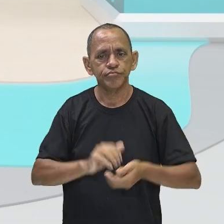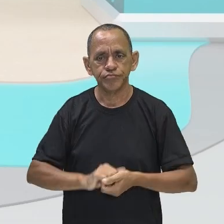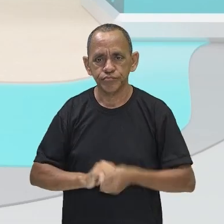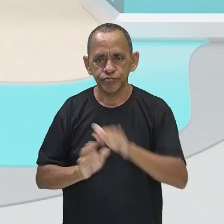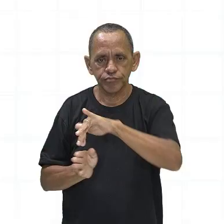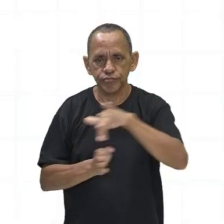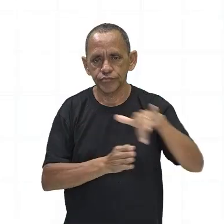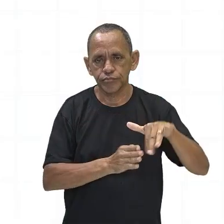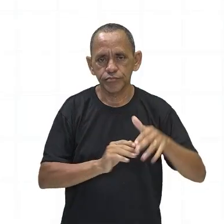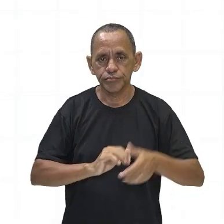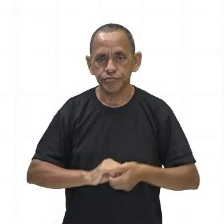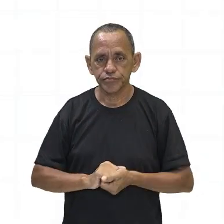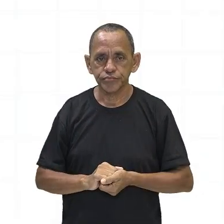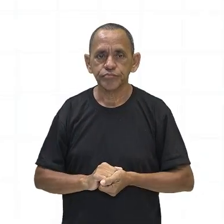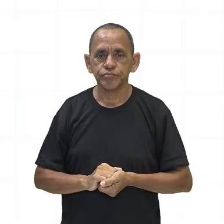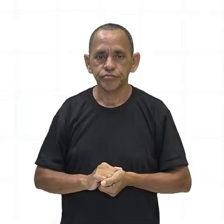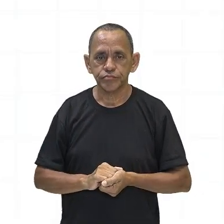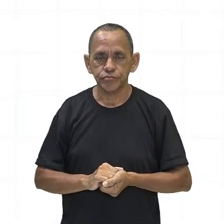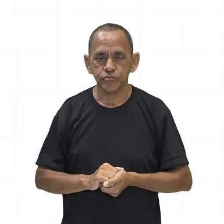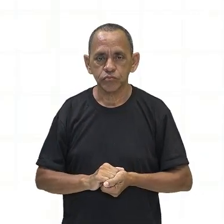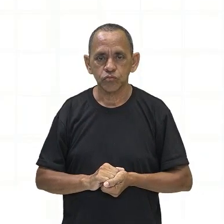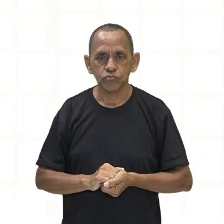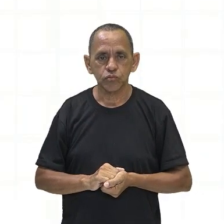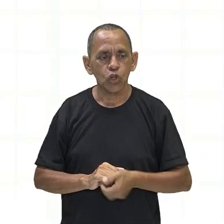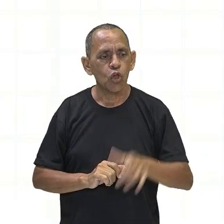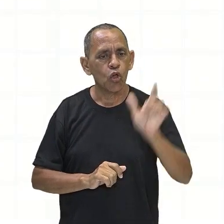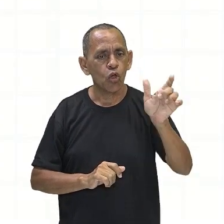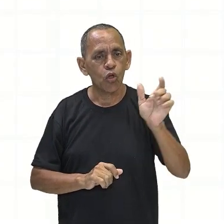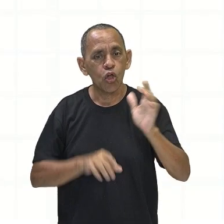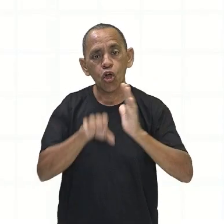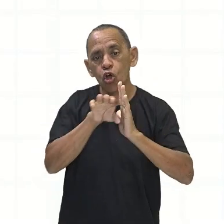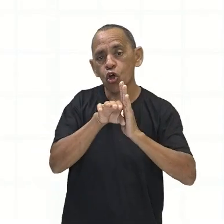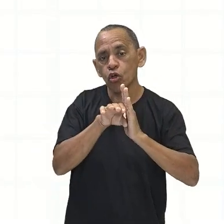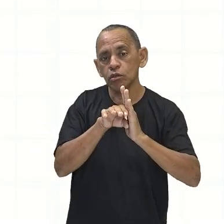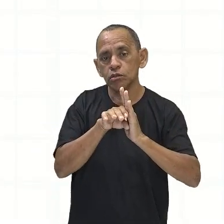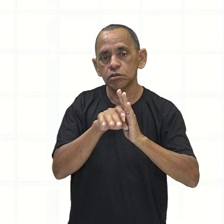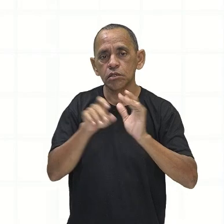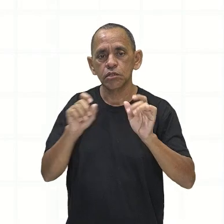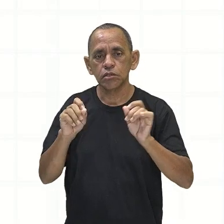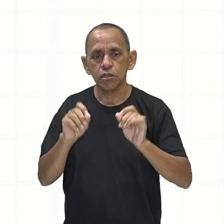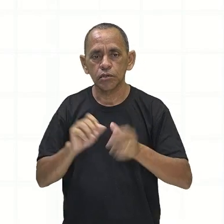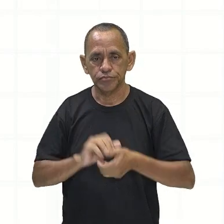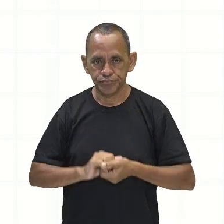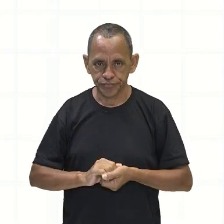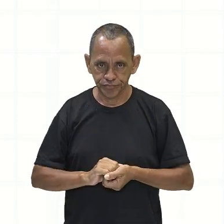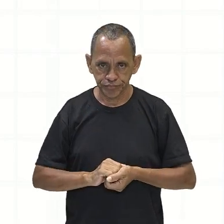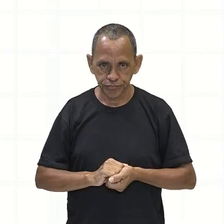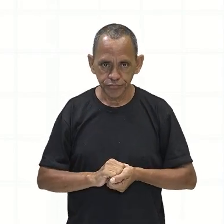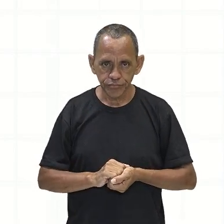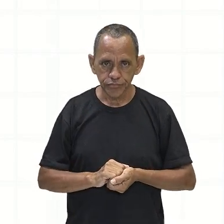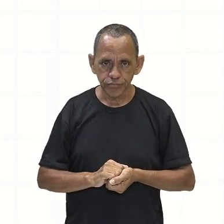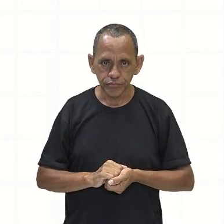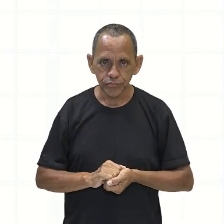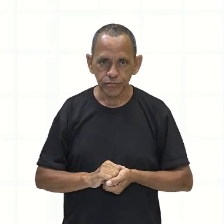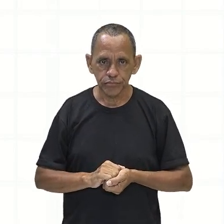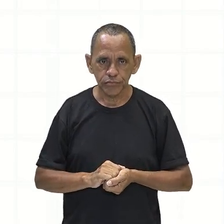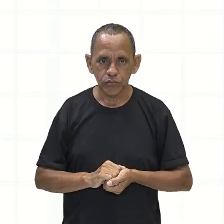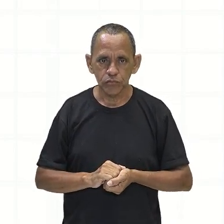aí. Então, nós estamos falando sobre o conceito. Estamos falando sobre o conceito aqui, ó. Sobre o